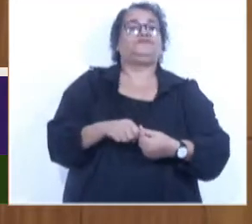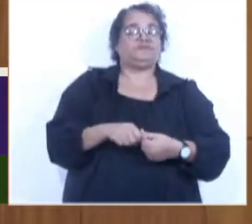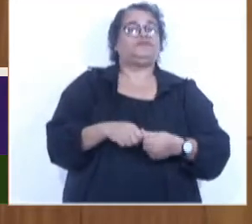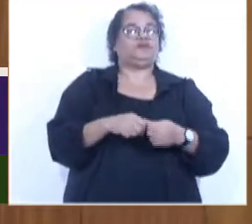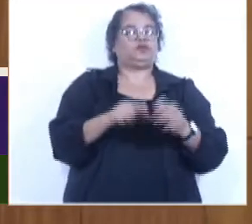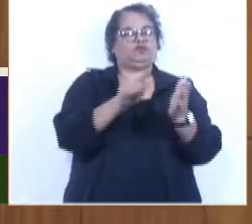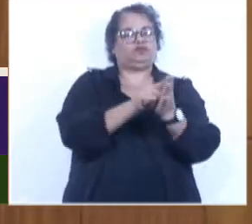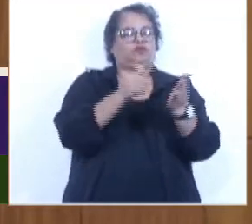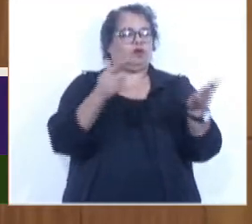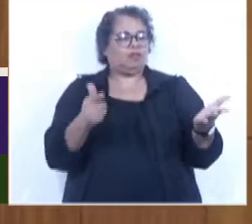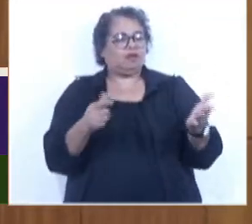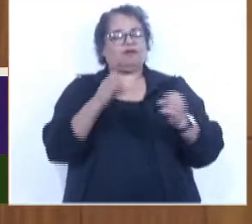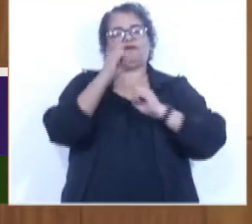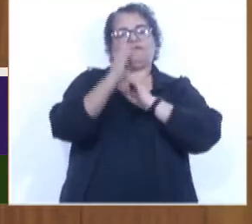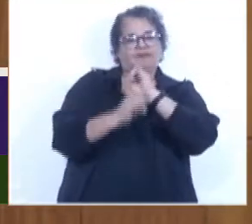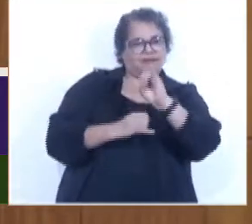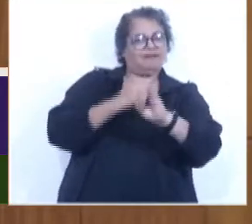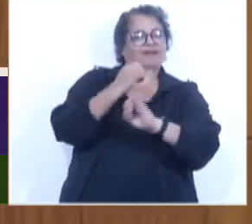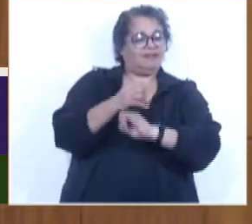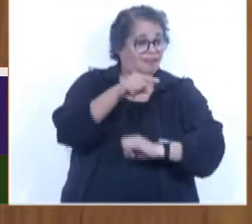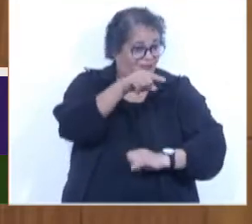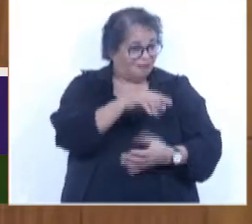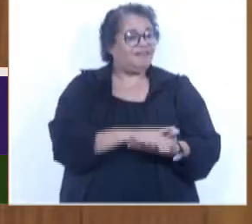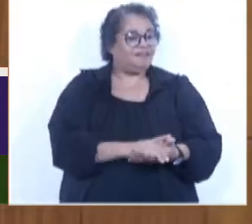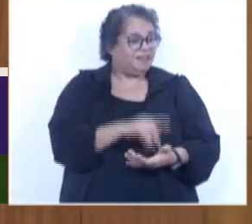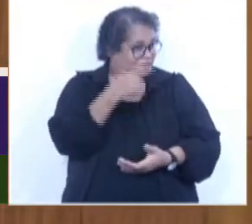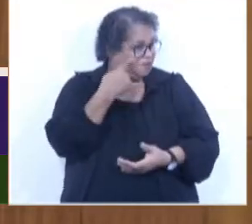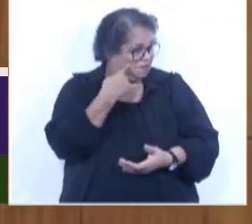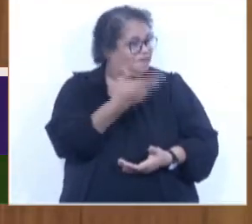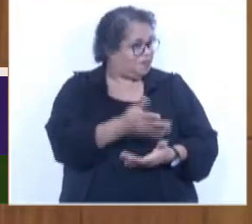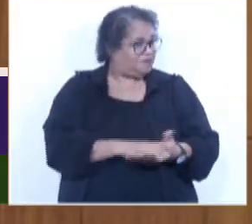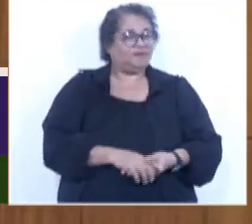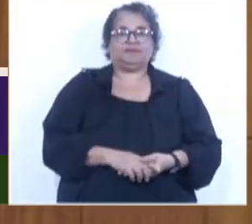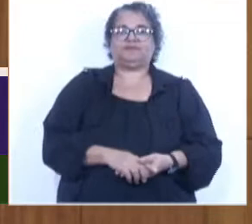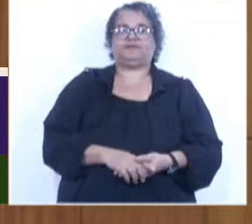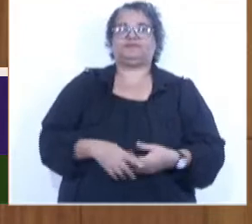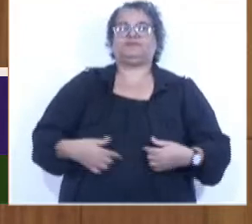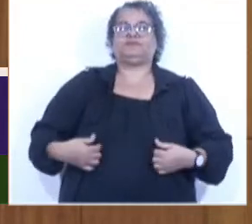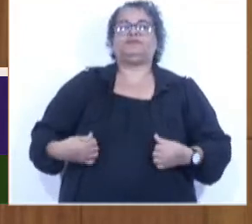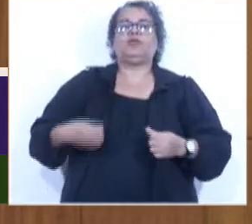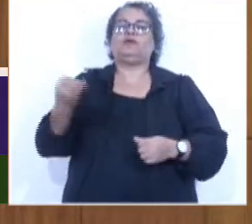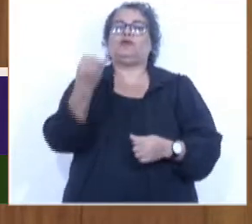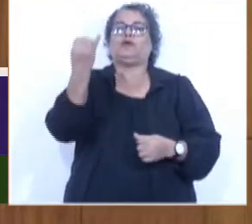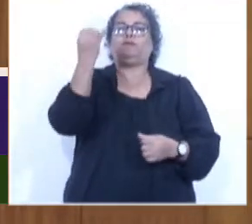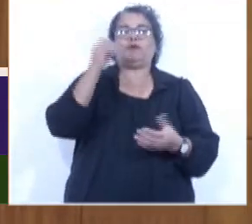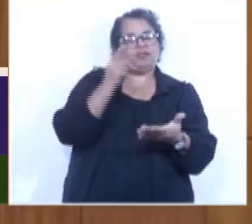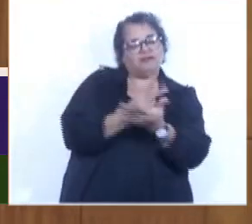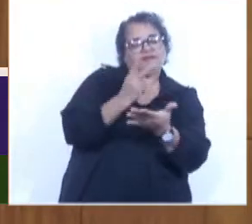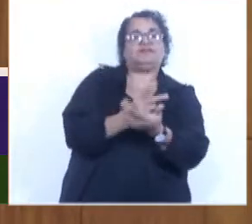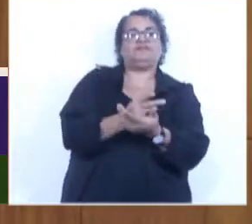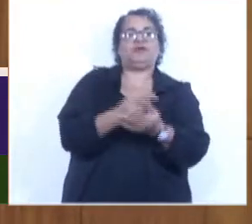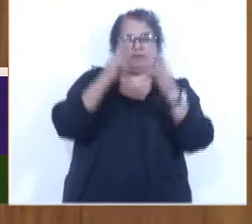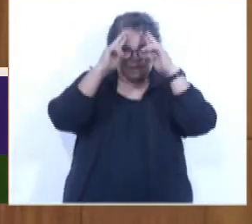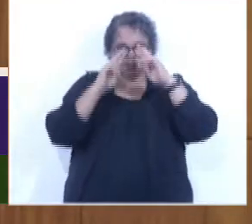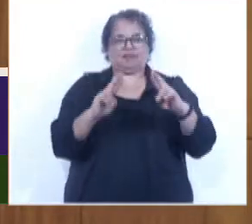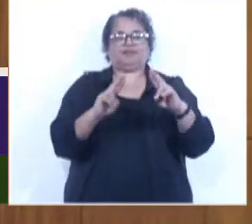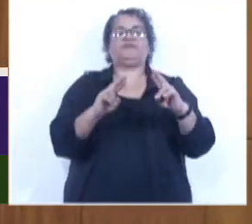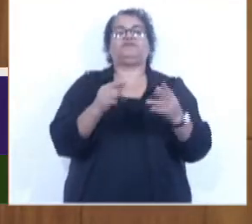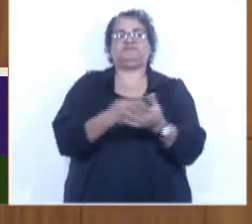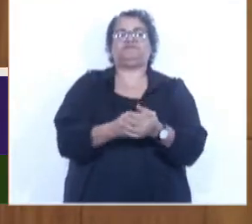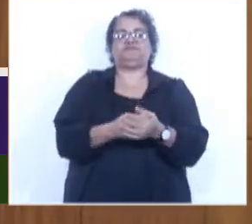de jornais da internet aí serve você tem acompanhado aí e é muito importante que a gente faça esse reconhecimento muito